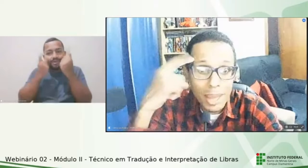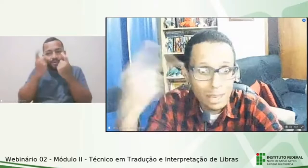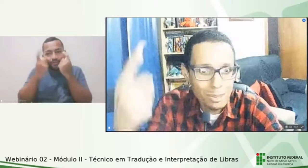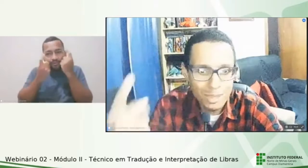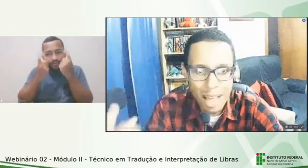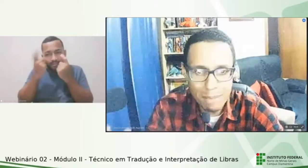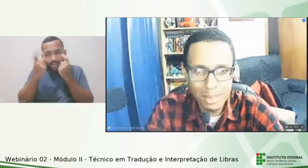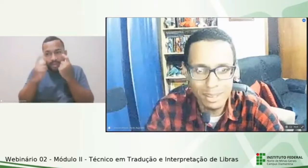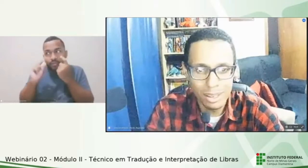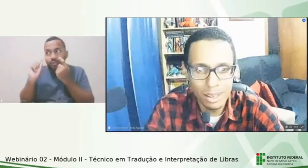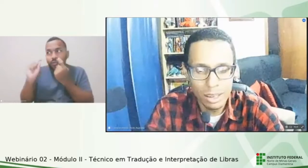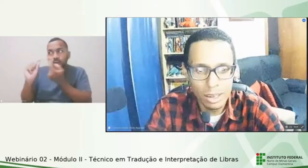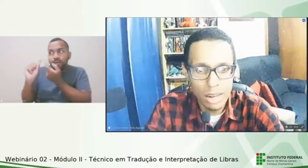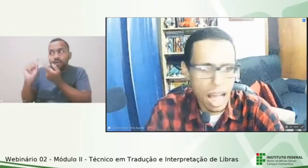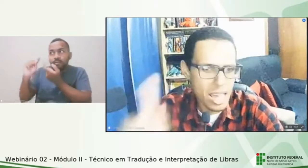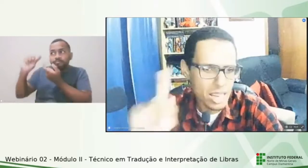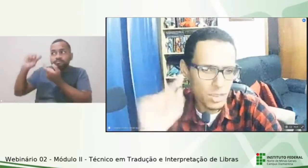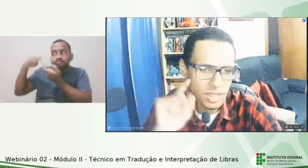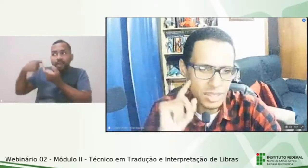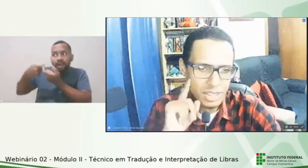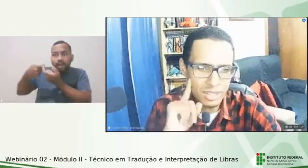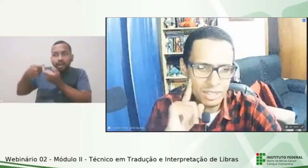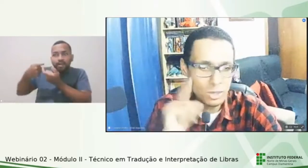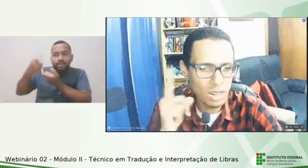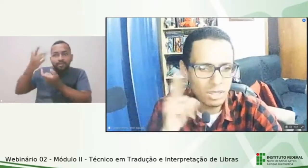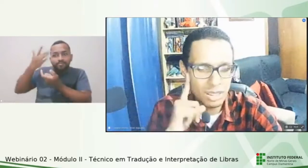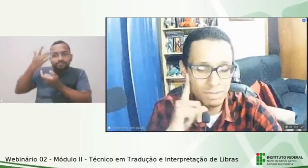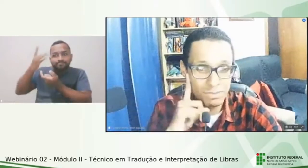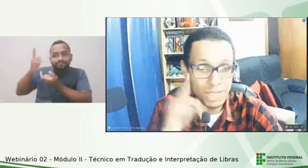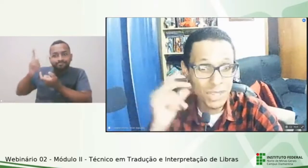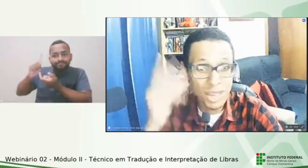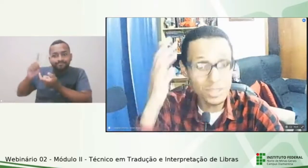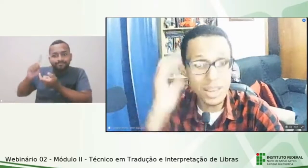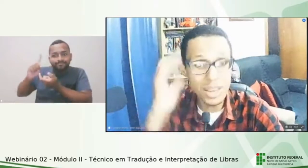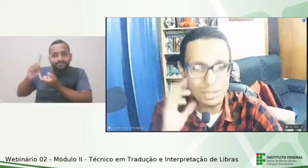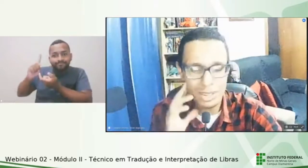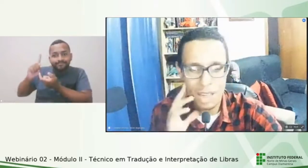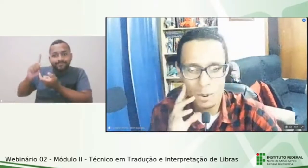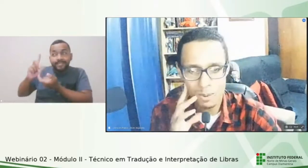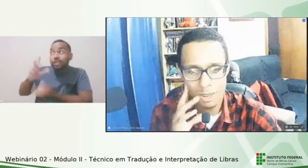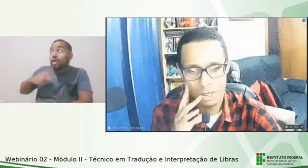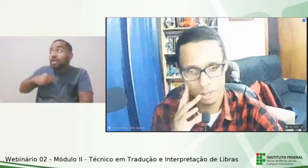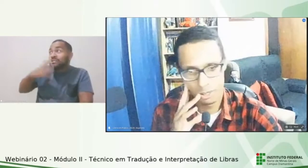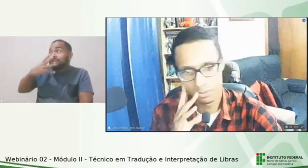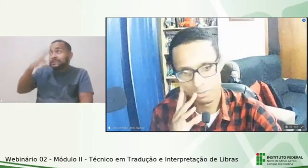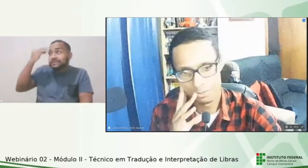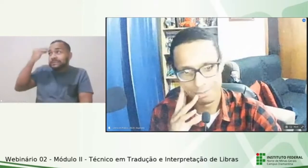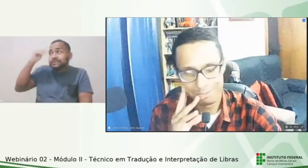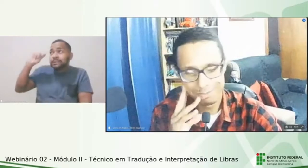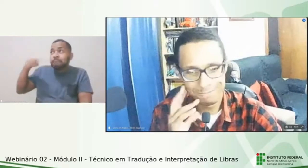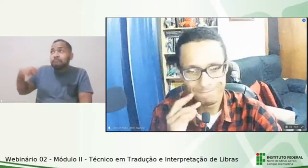termo que ela não sabe. Aí às vezes até diz assim, nossa, esqueci aquele sinal.